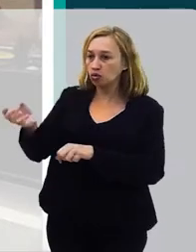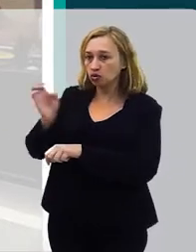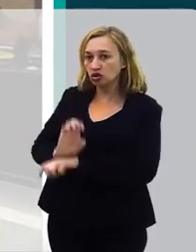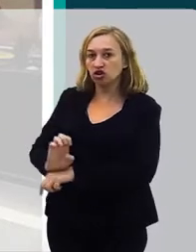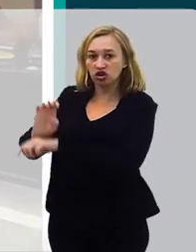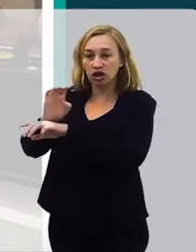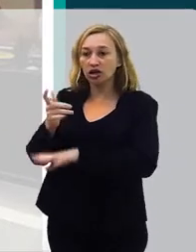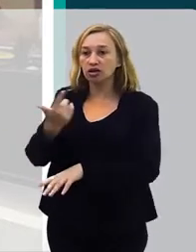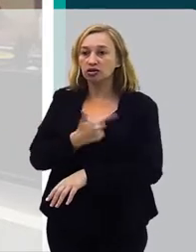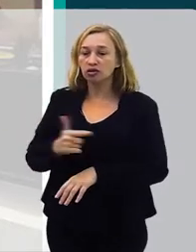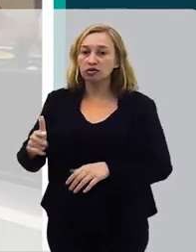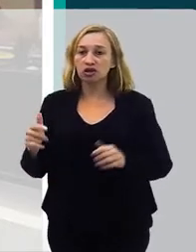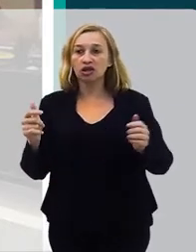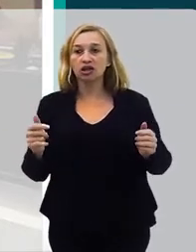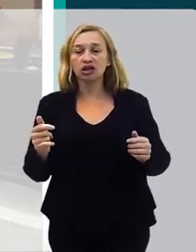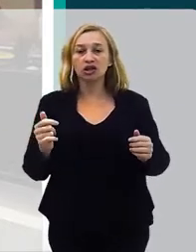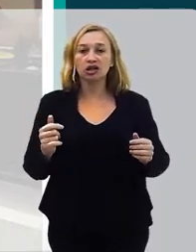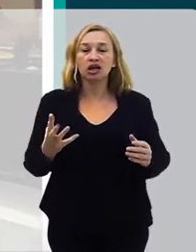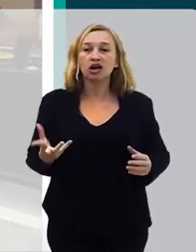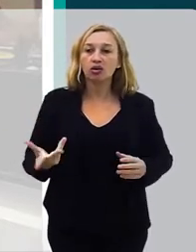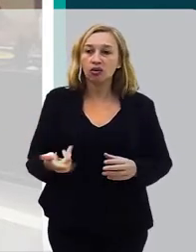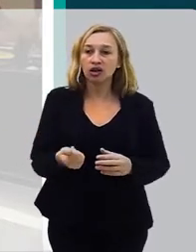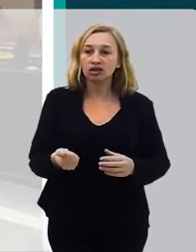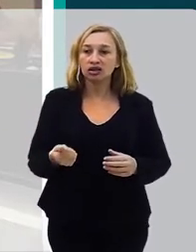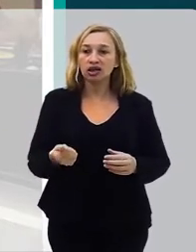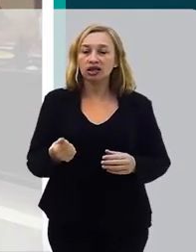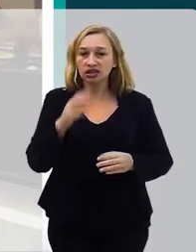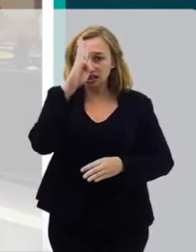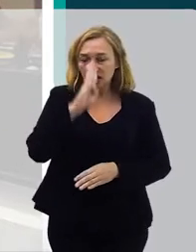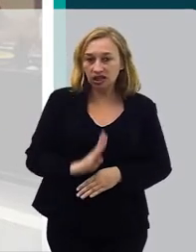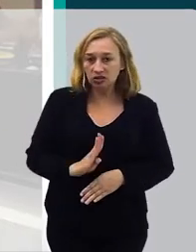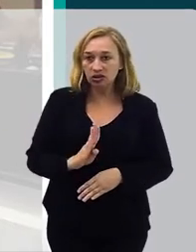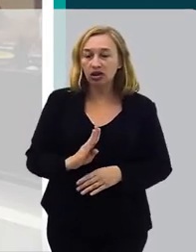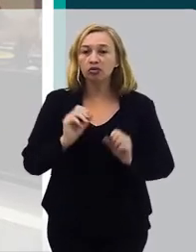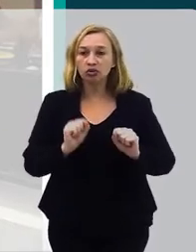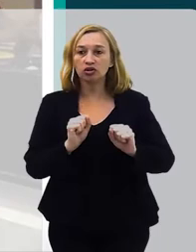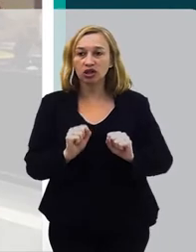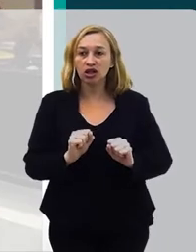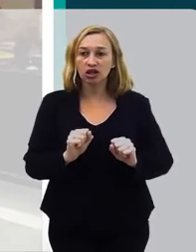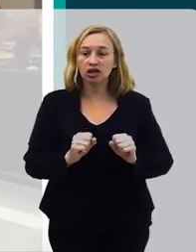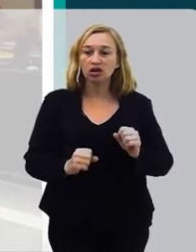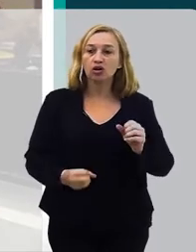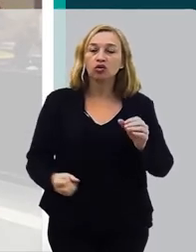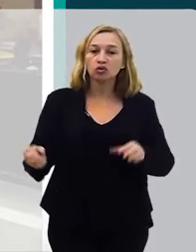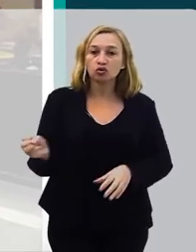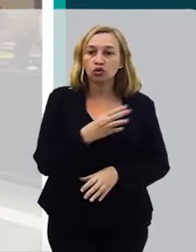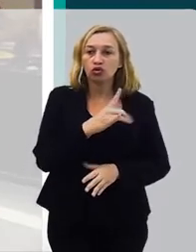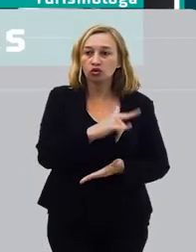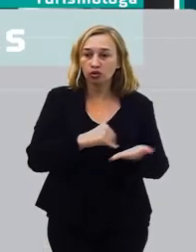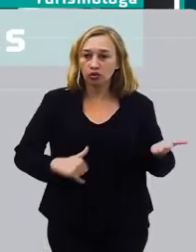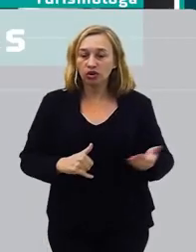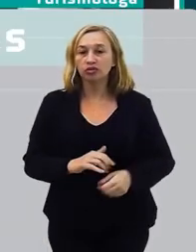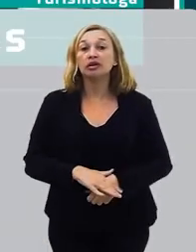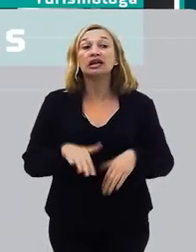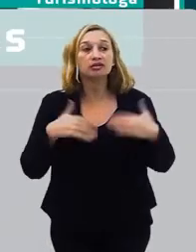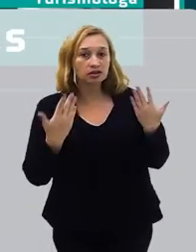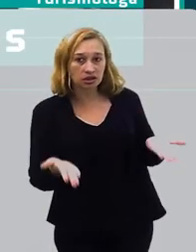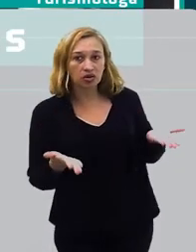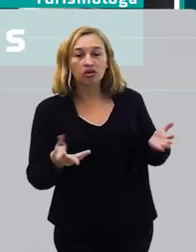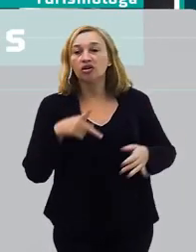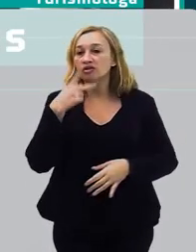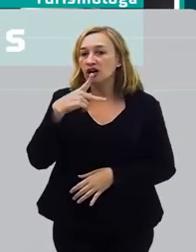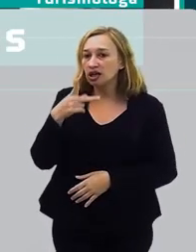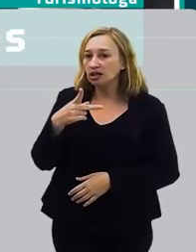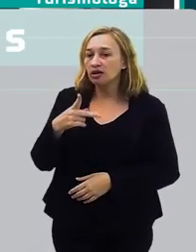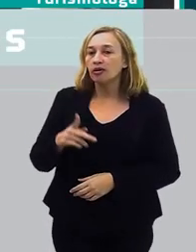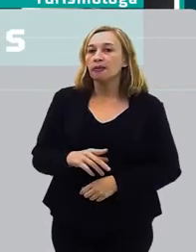estados, não existe a hipossuficiência, a gratuidade, né, para poder tirar esses documentos. Então, e